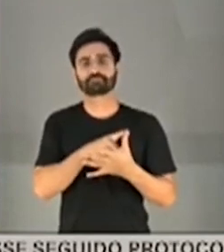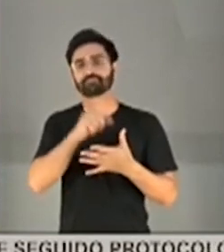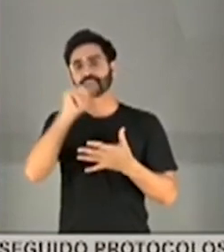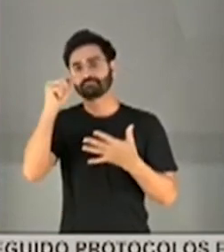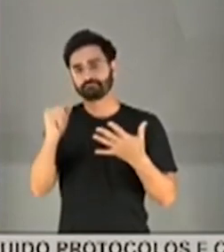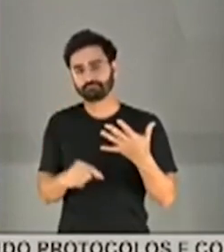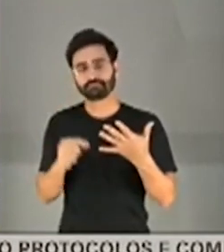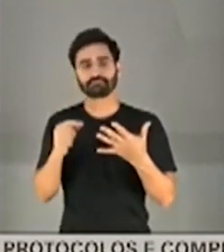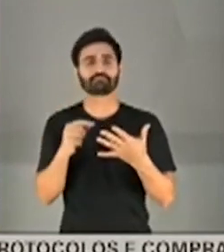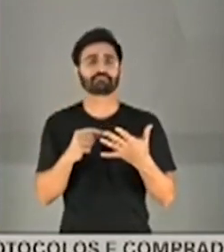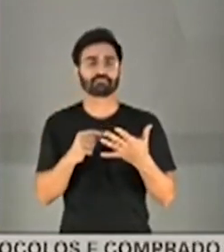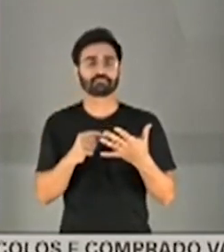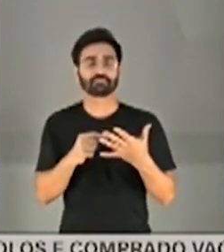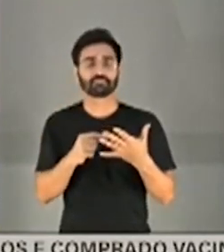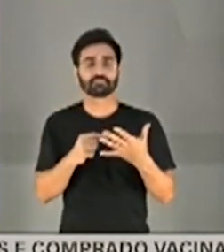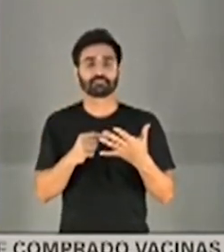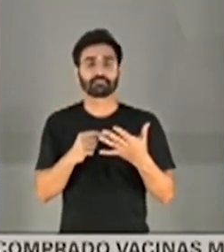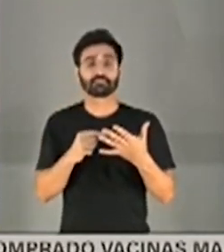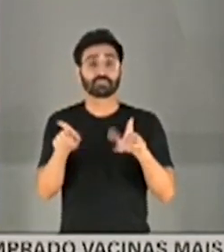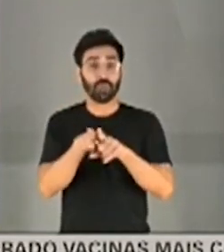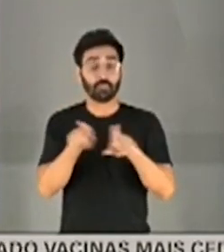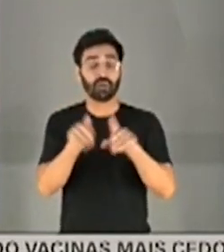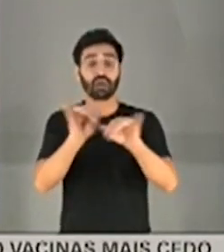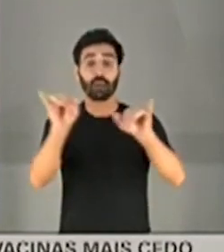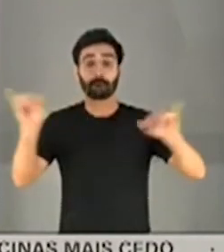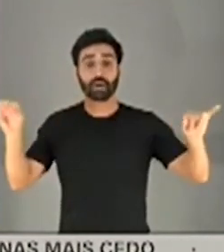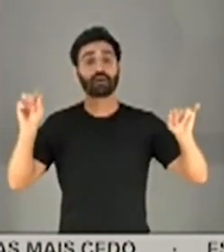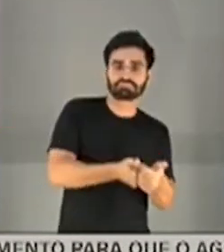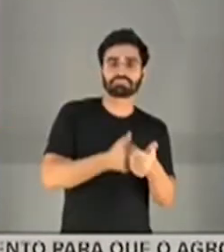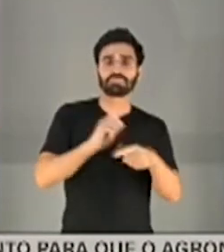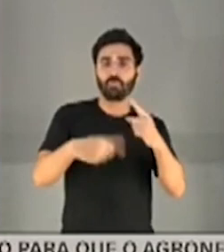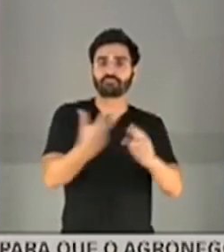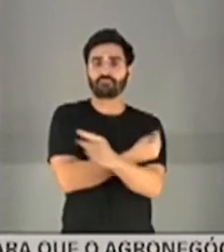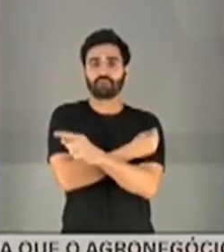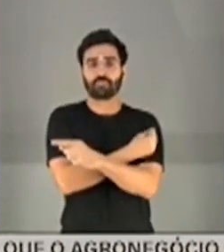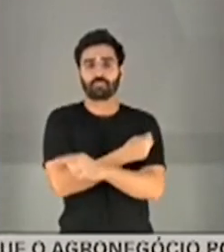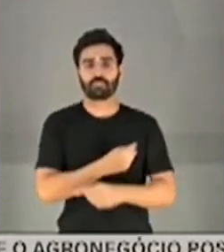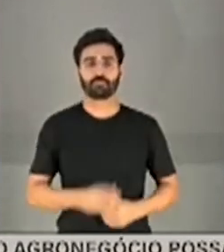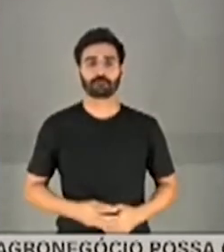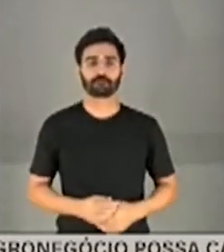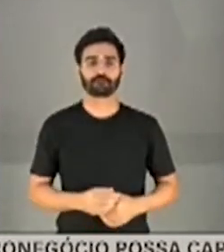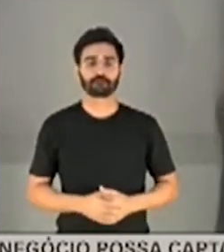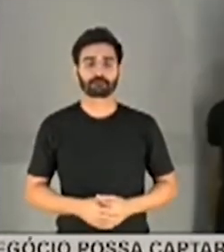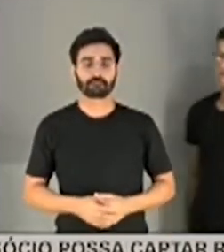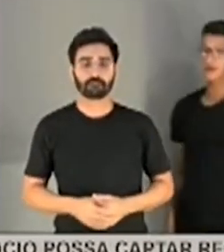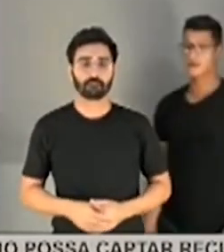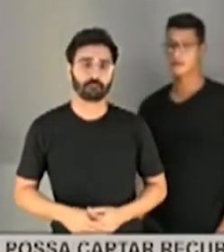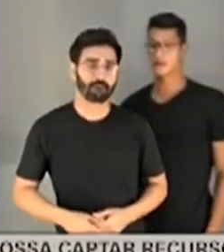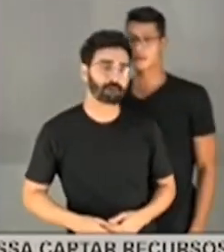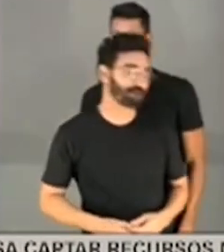de uma maneira eficaz e uma campanha de informação. E esse processo de